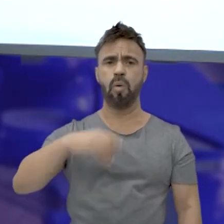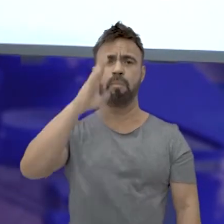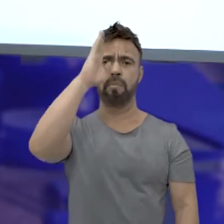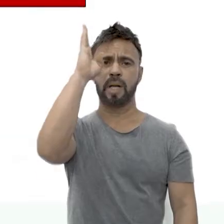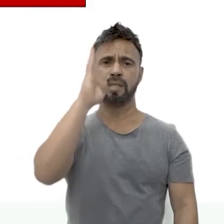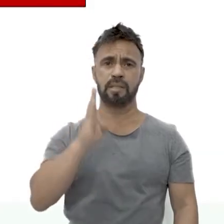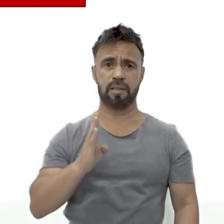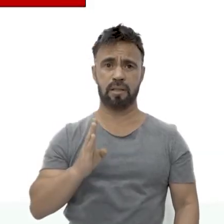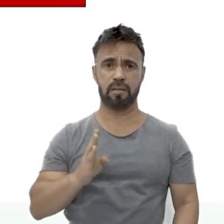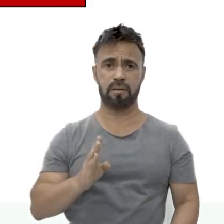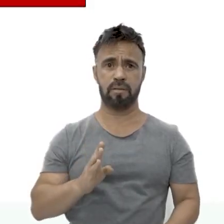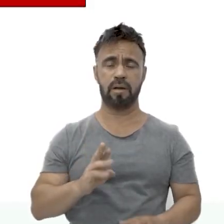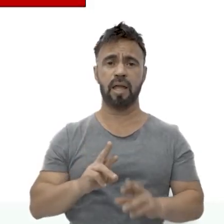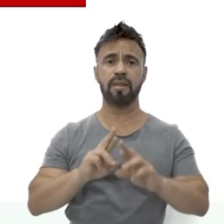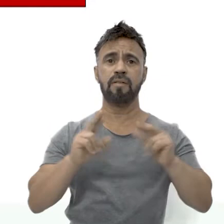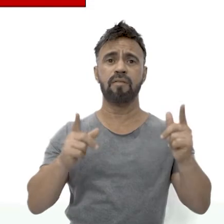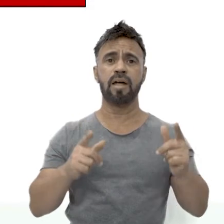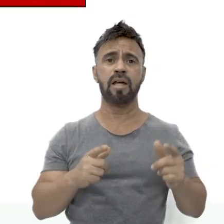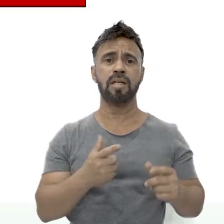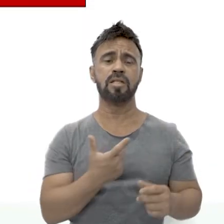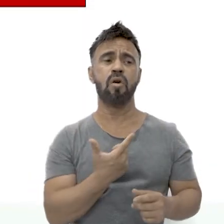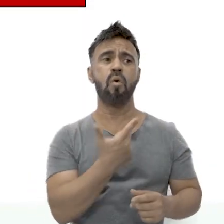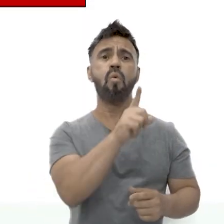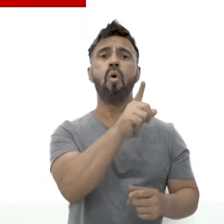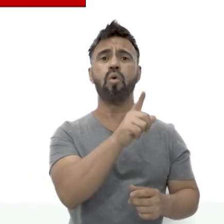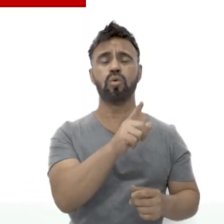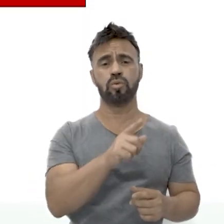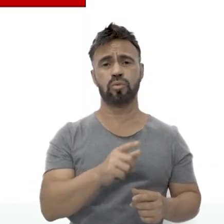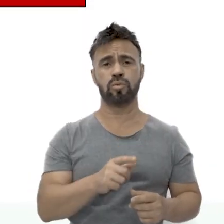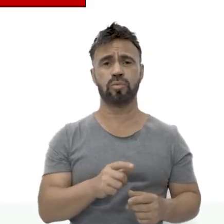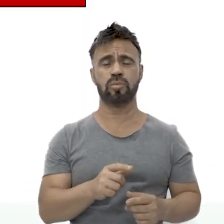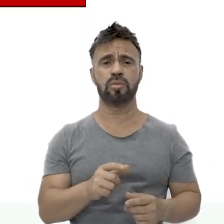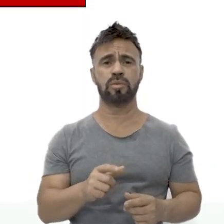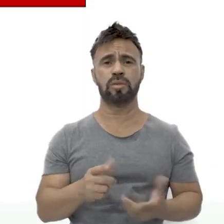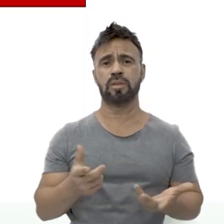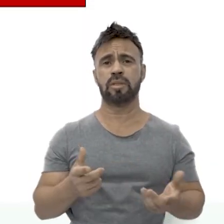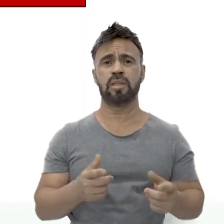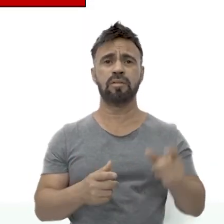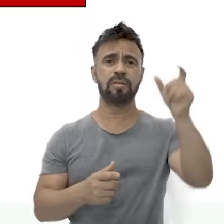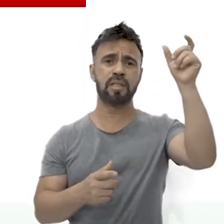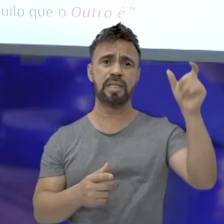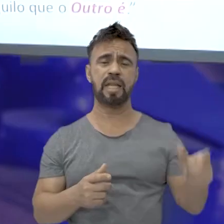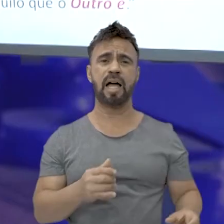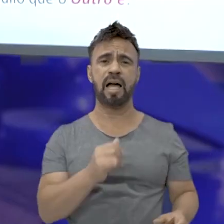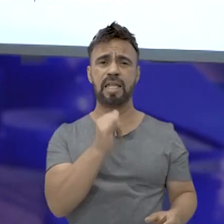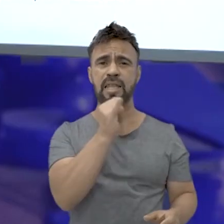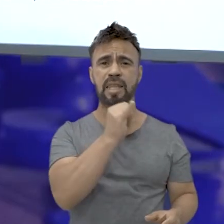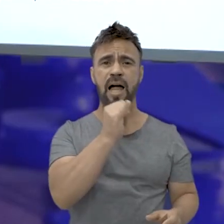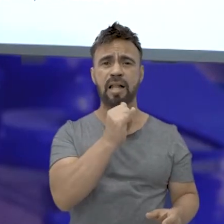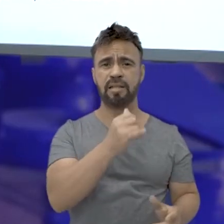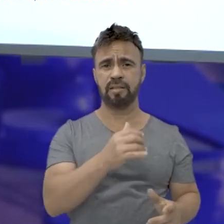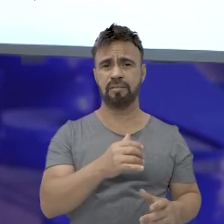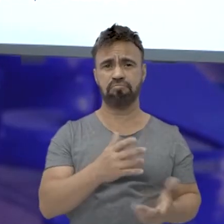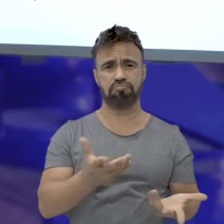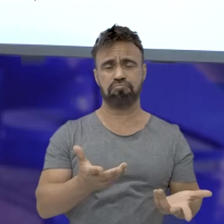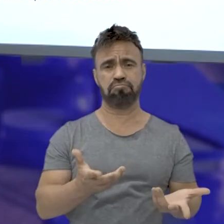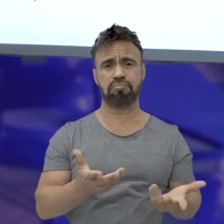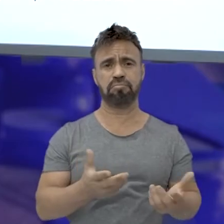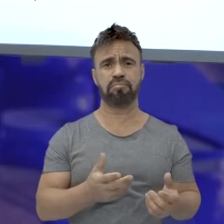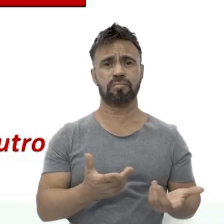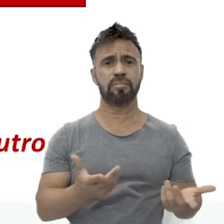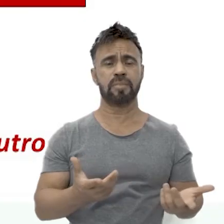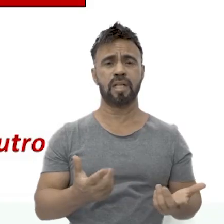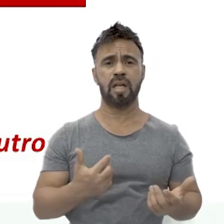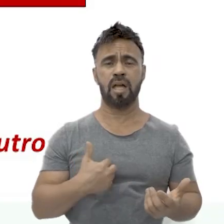a diferença é aquilo que o outro é. Por exemplo, ela é italiana. Então isso significa que